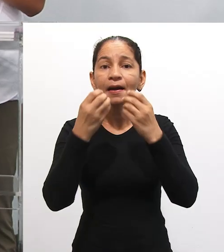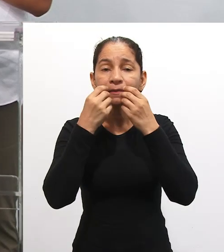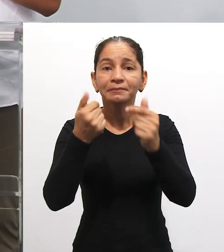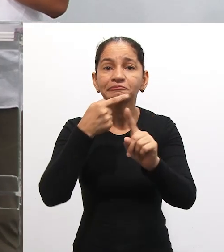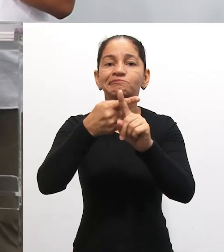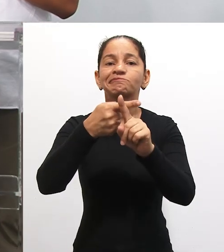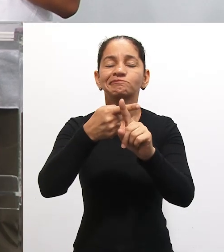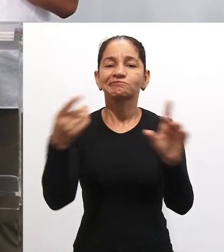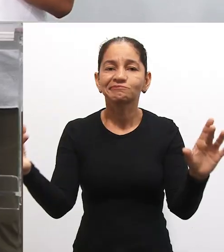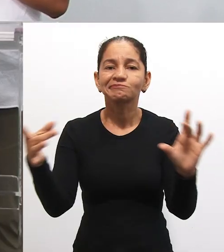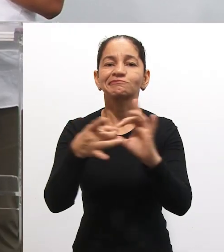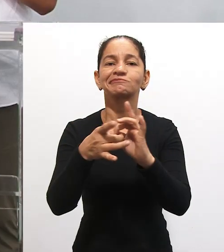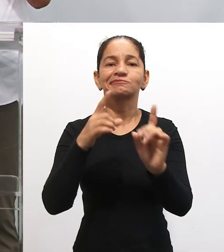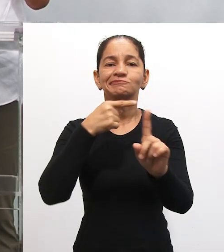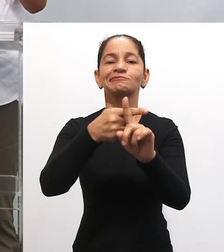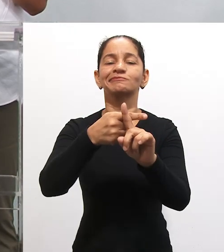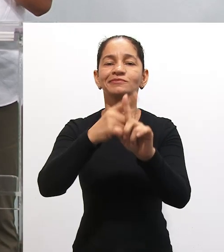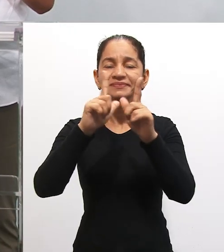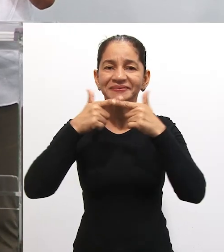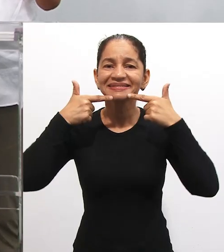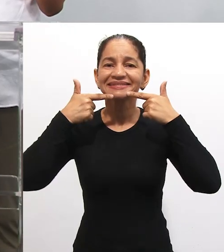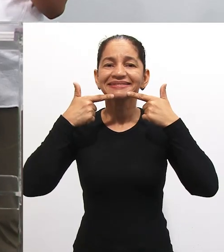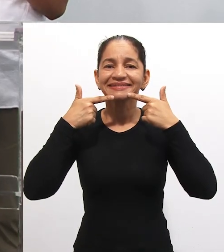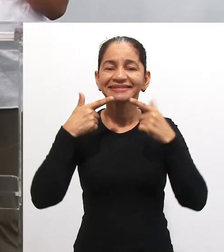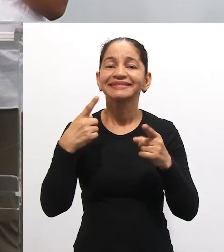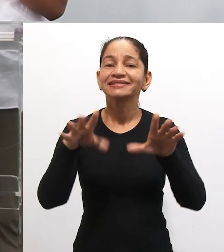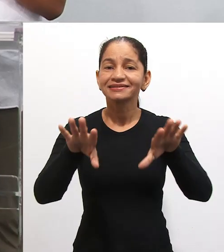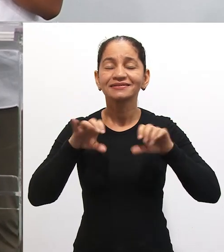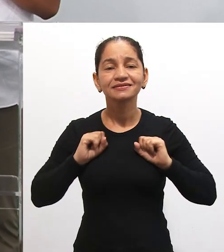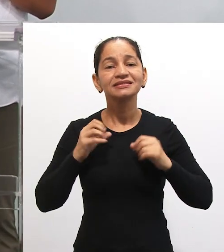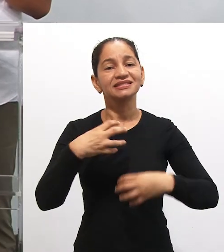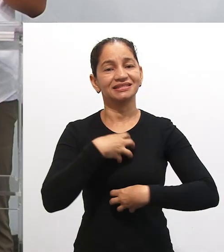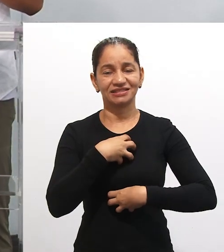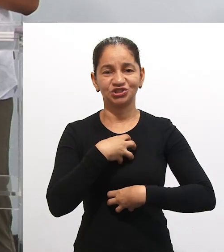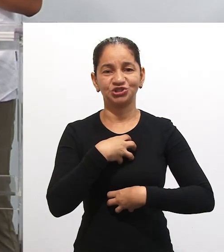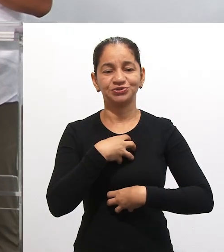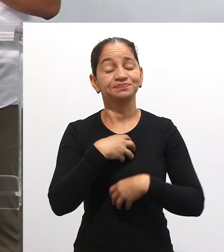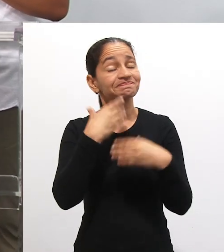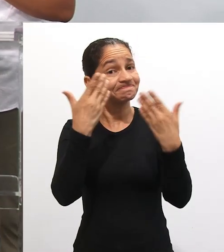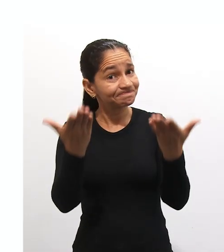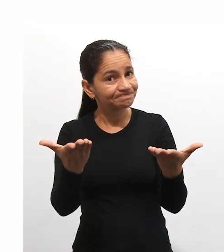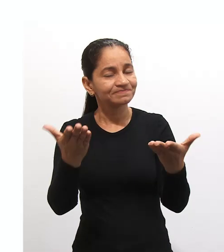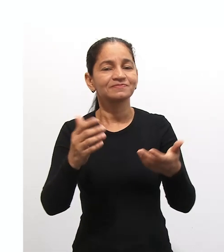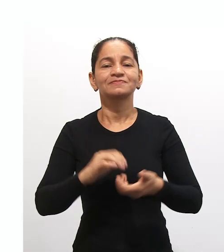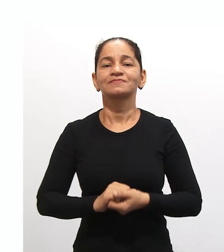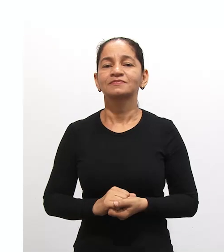esse conjunto de equipe seja cada vez mais acolhido.